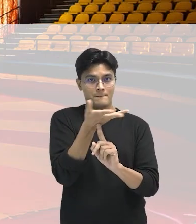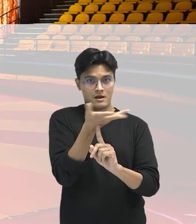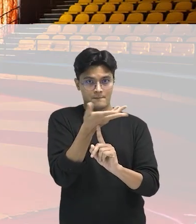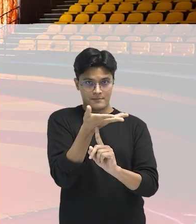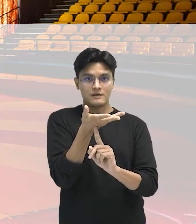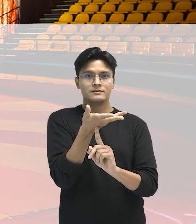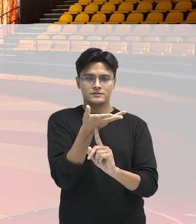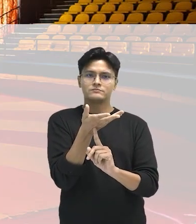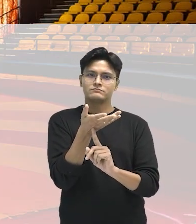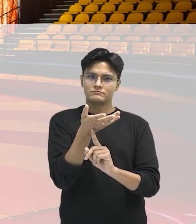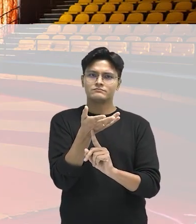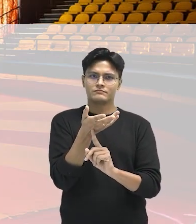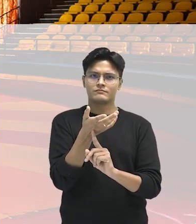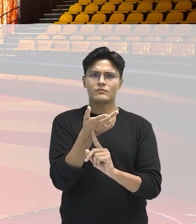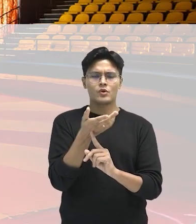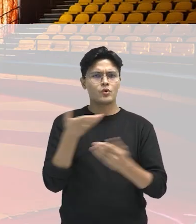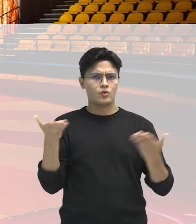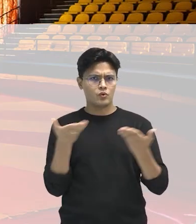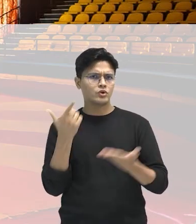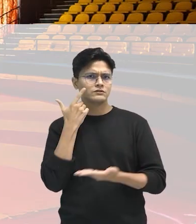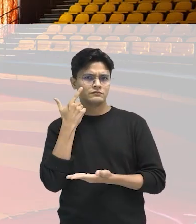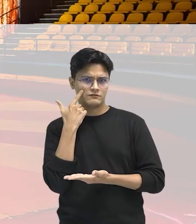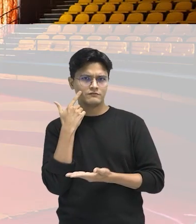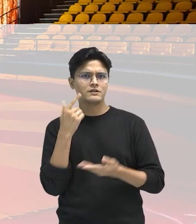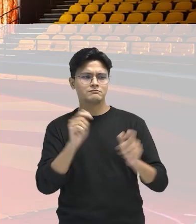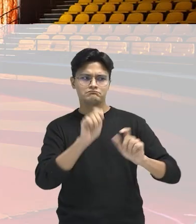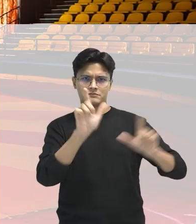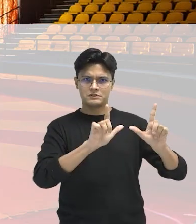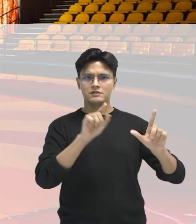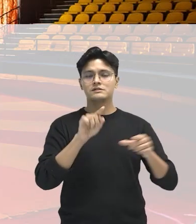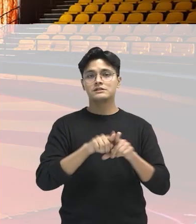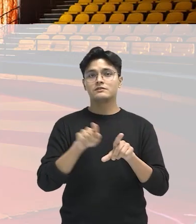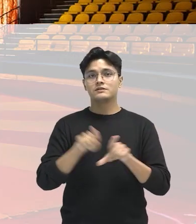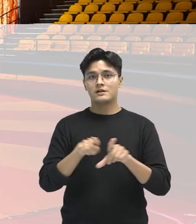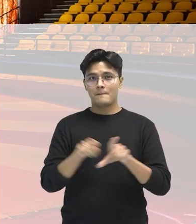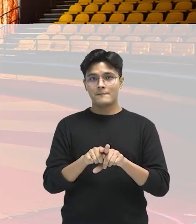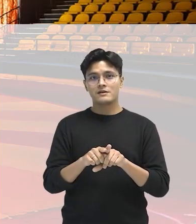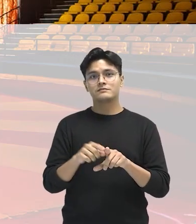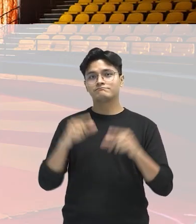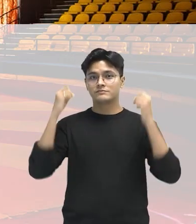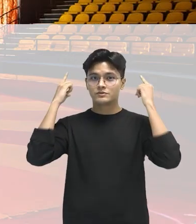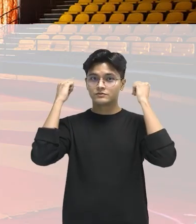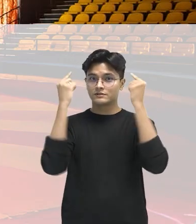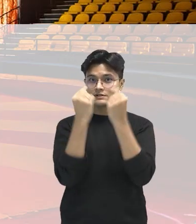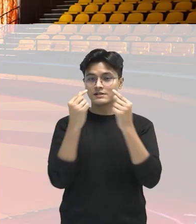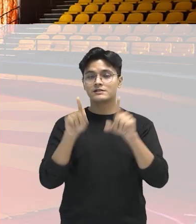varinhas, isso a gente vê muito até hoje, né? E lá na Grécia e no Egito,